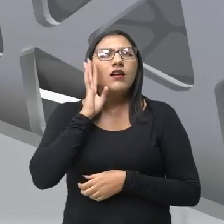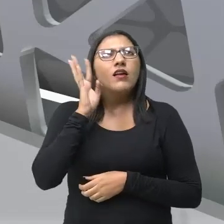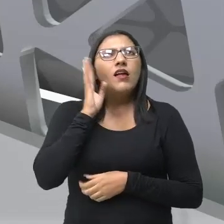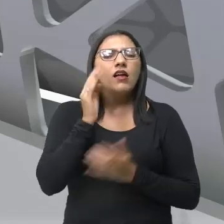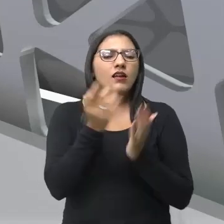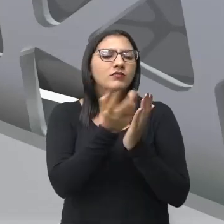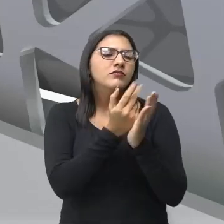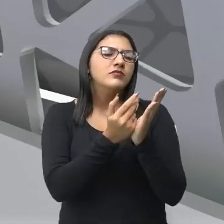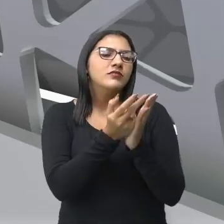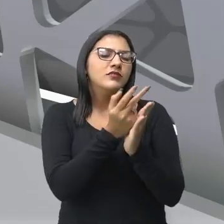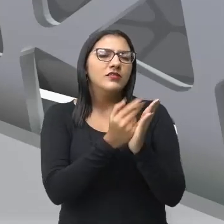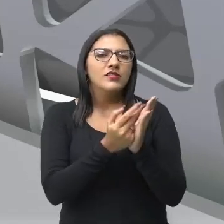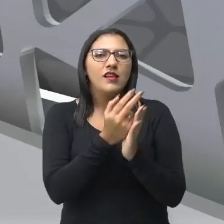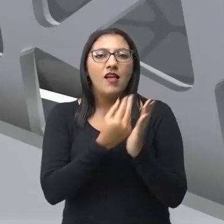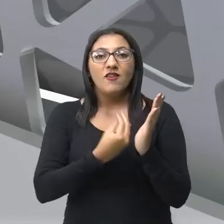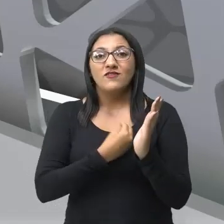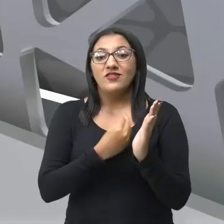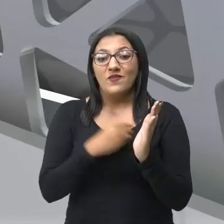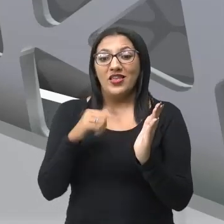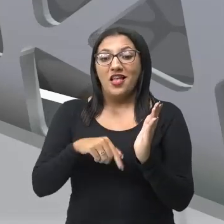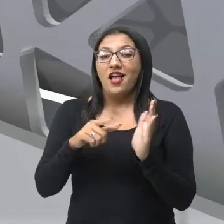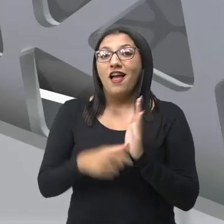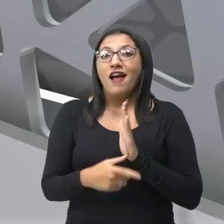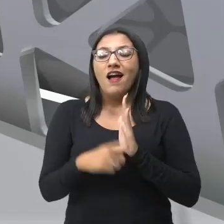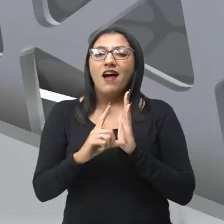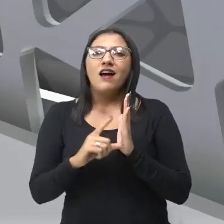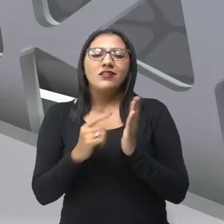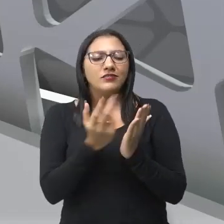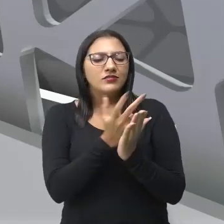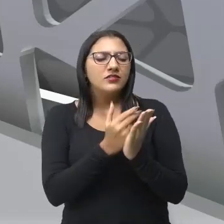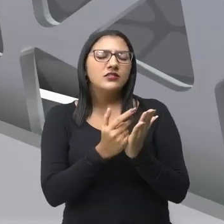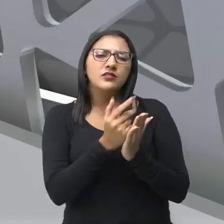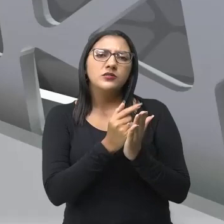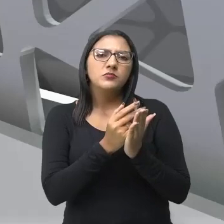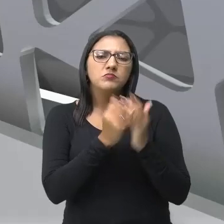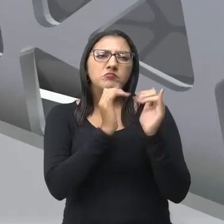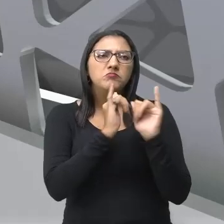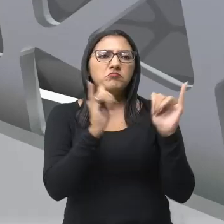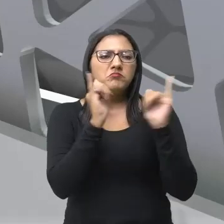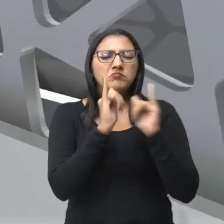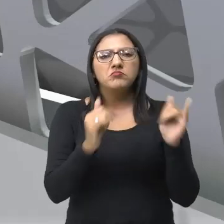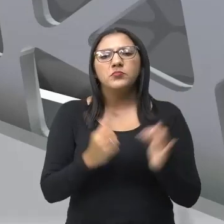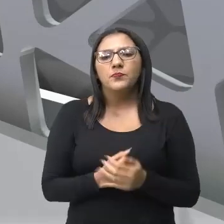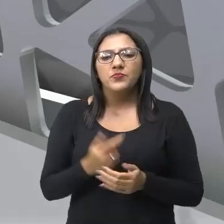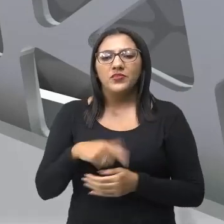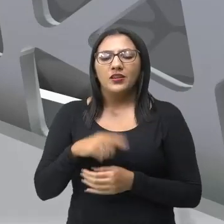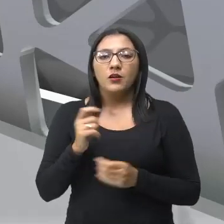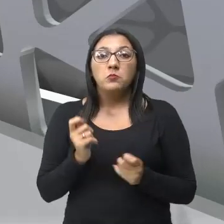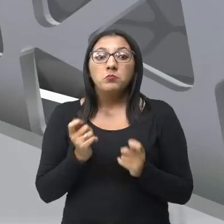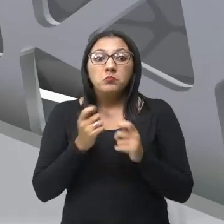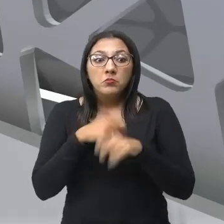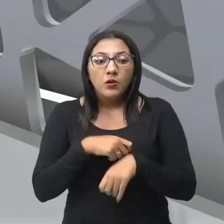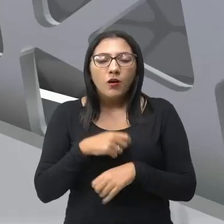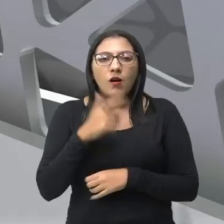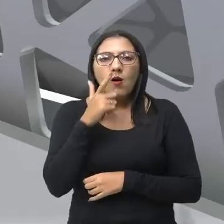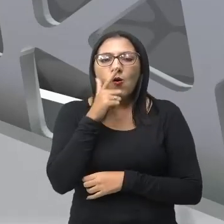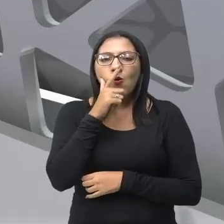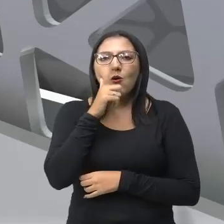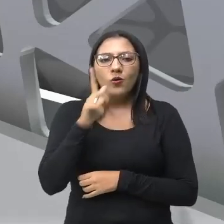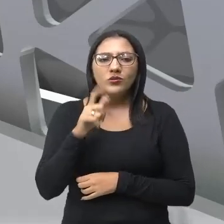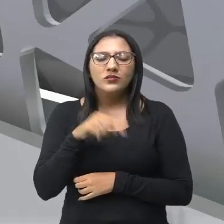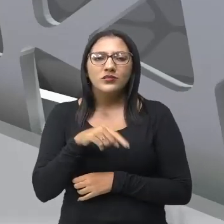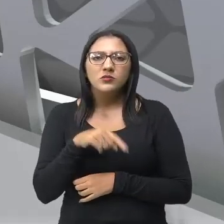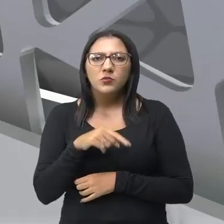do local onde ela vivia, ela conseguiu, ou seja, o Lee, né, no caso a criança